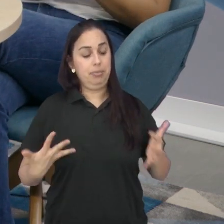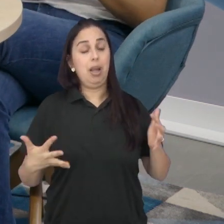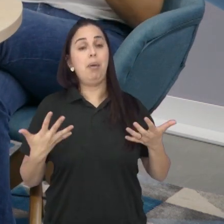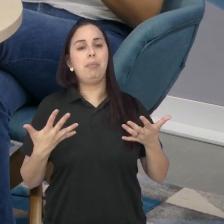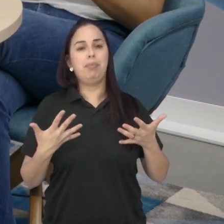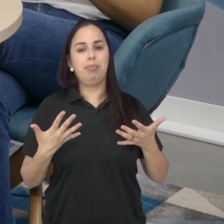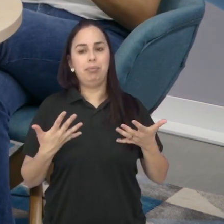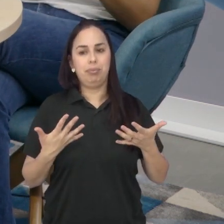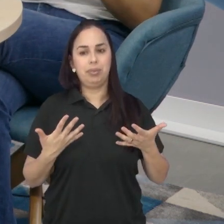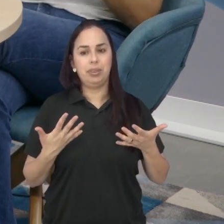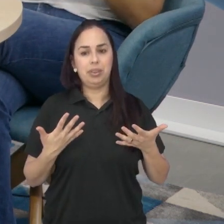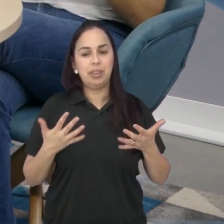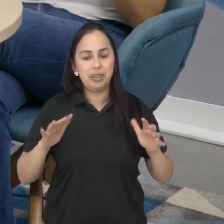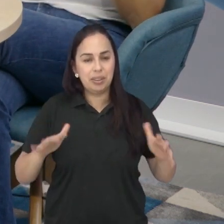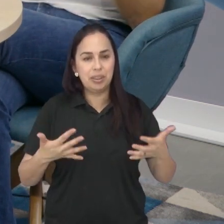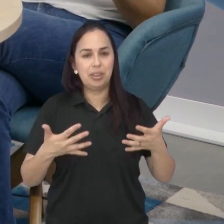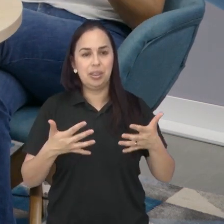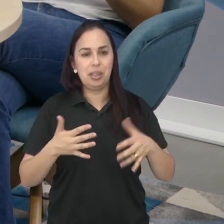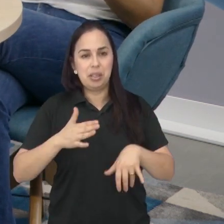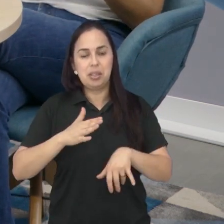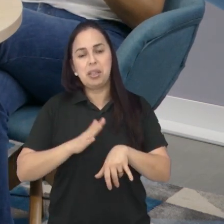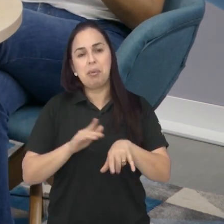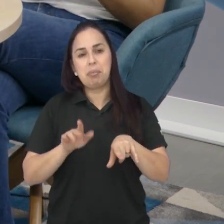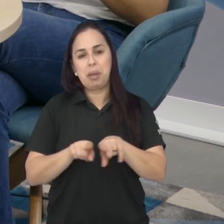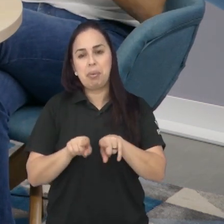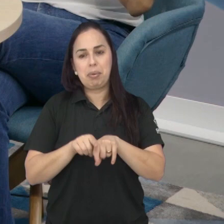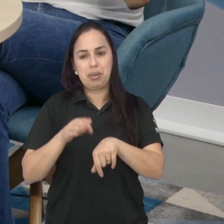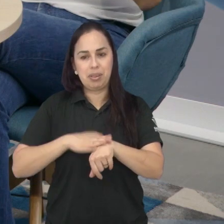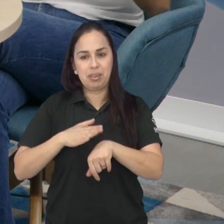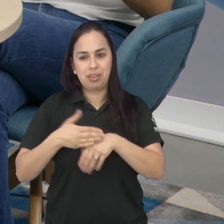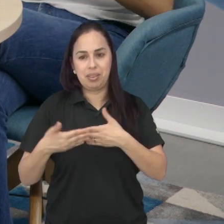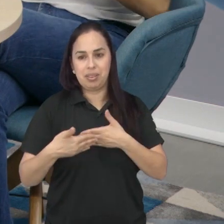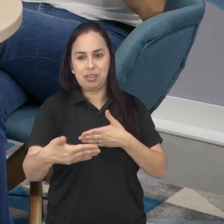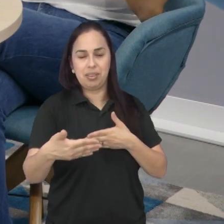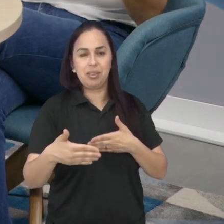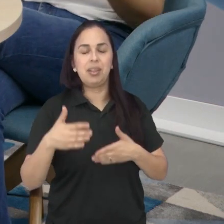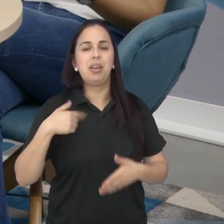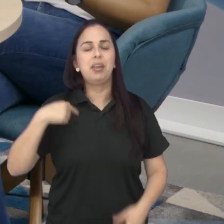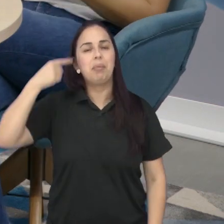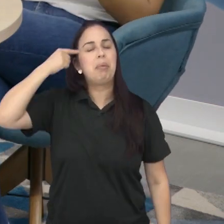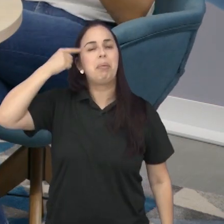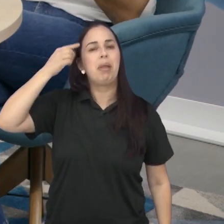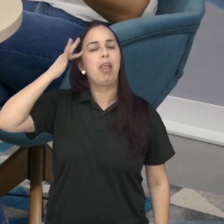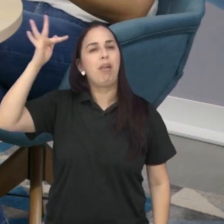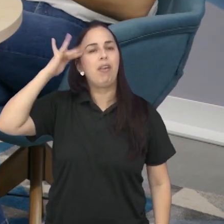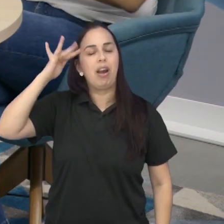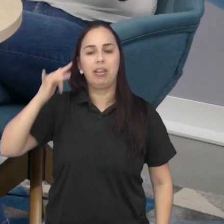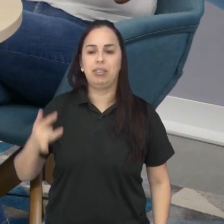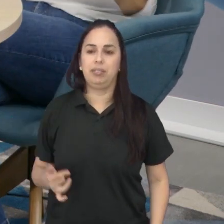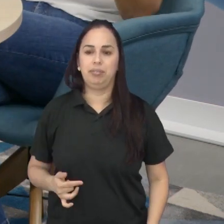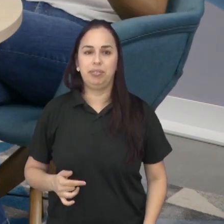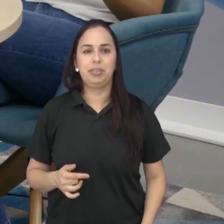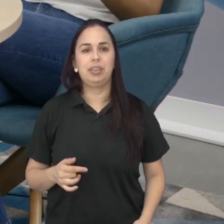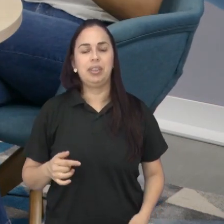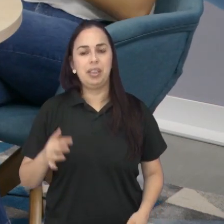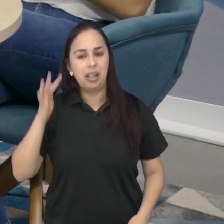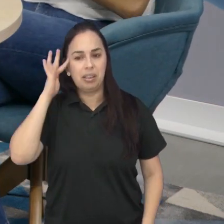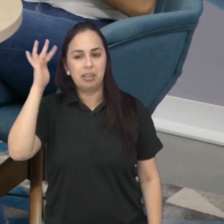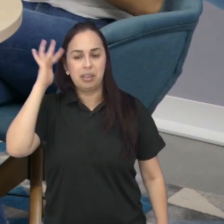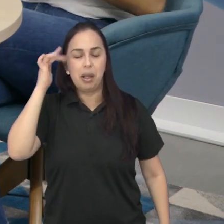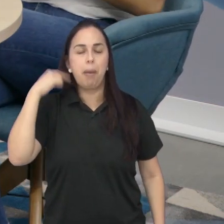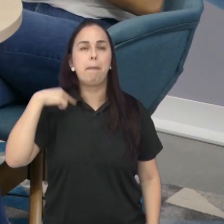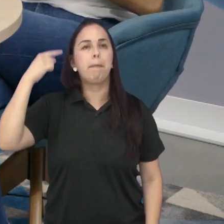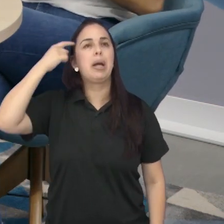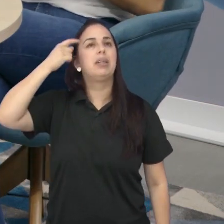né, um tempo maior aqui nesse lugar, né? Porque eu Sem também dúvida. estou muito metida com Precisamos umas das filosofia outras, né? ameríndia, né? Então eu